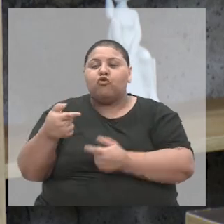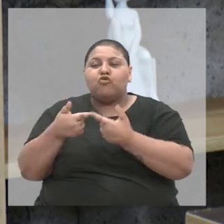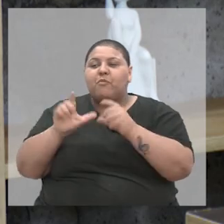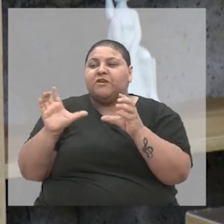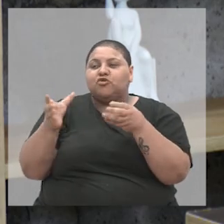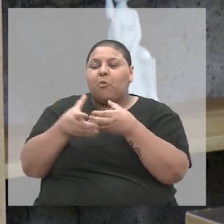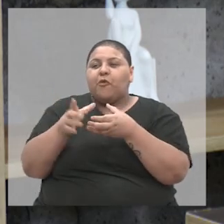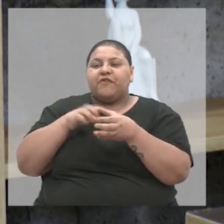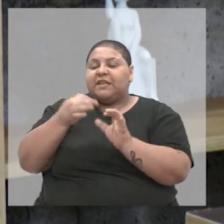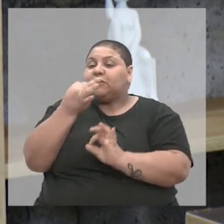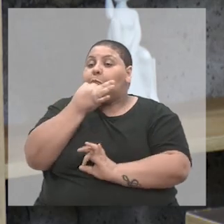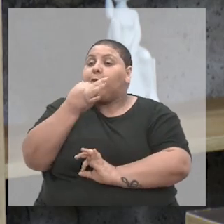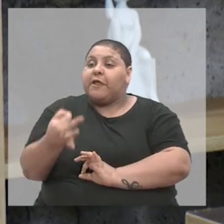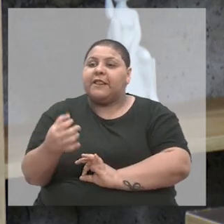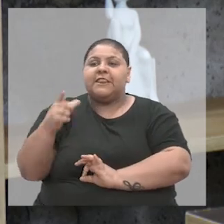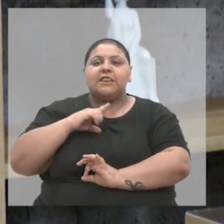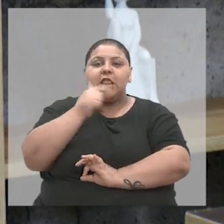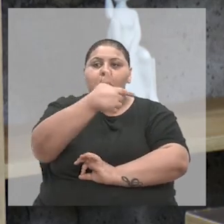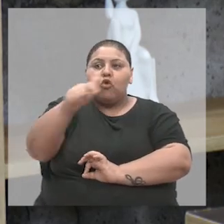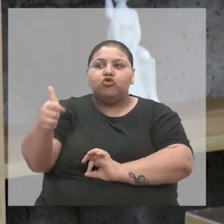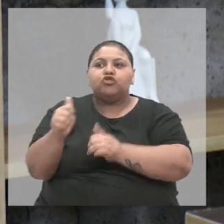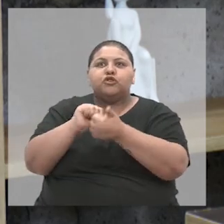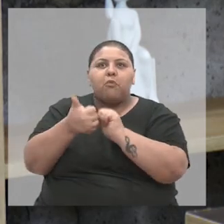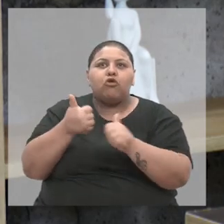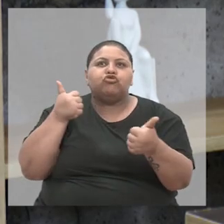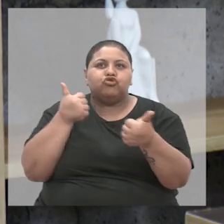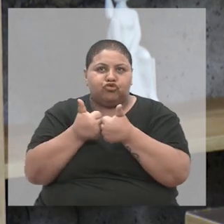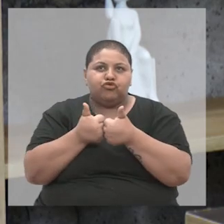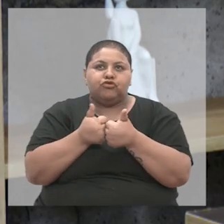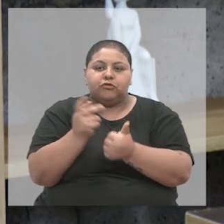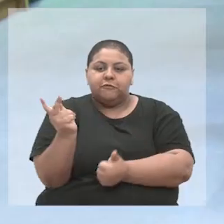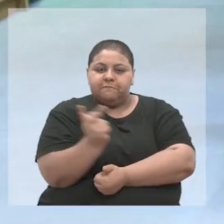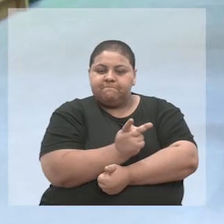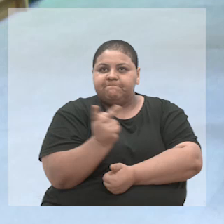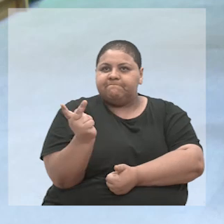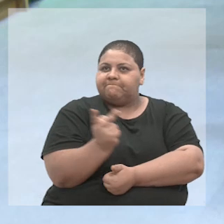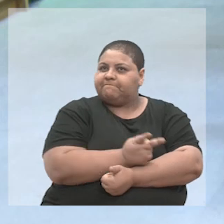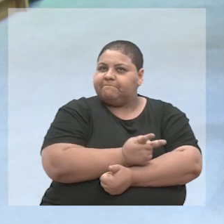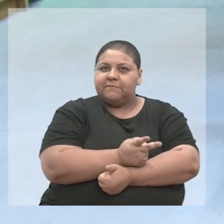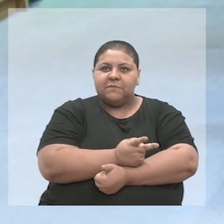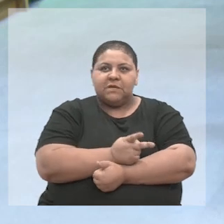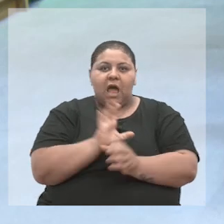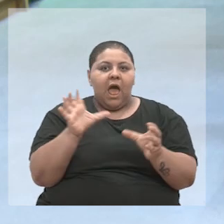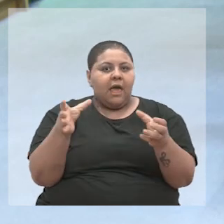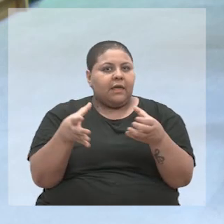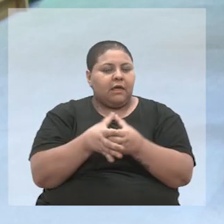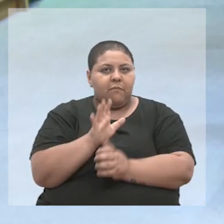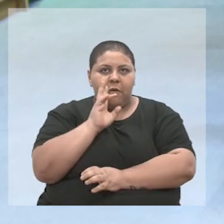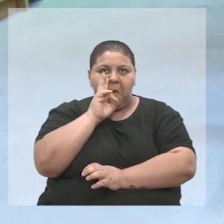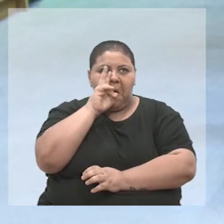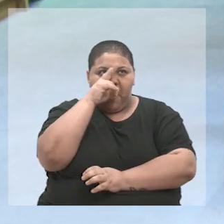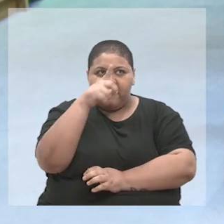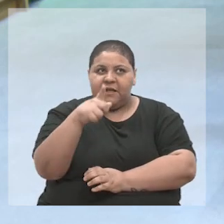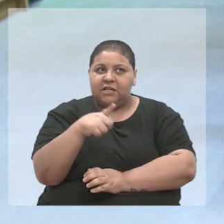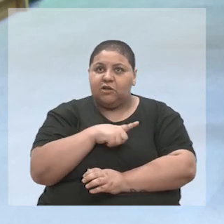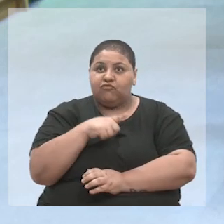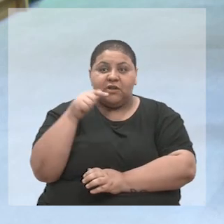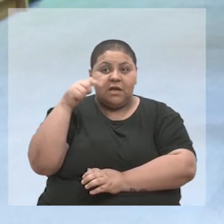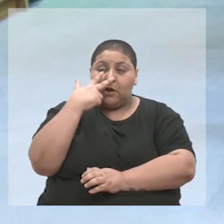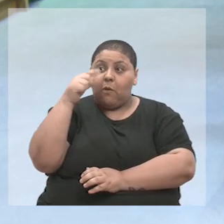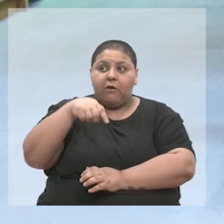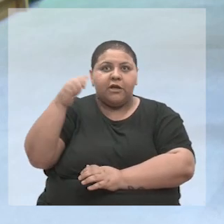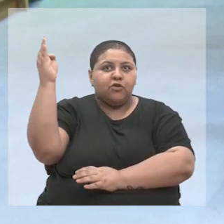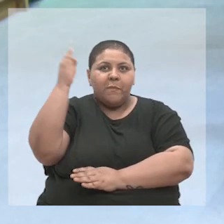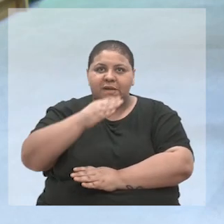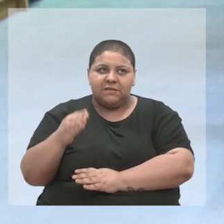essa visão, né, de ter os outros esportes, o Museu de Barcelona de handebol é absurdo, né? A gente não tem isso do